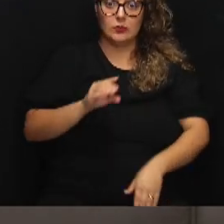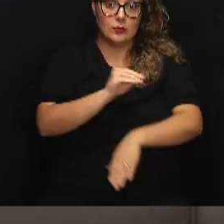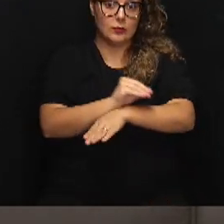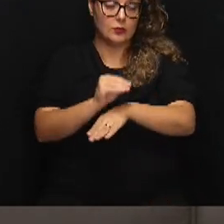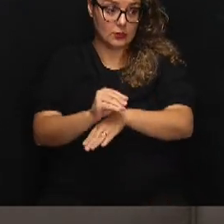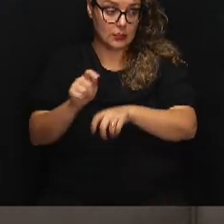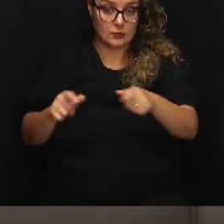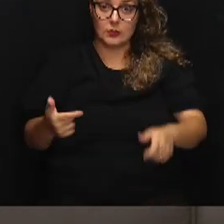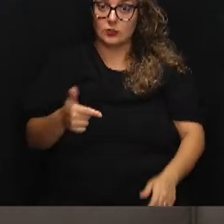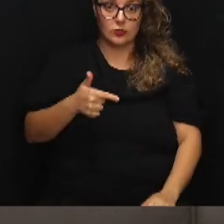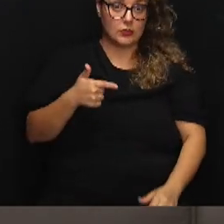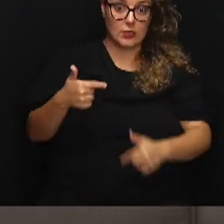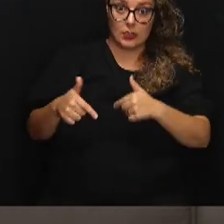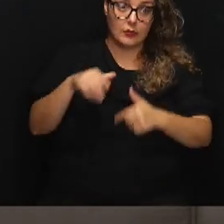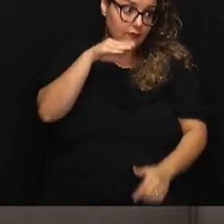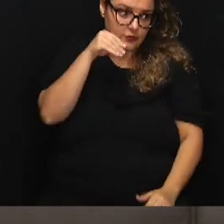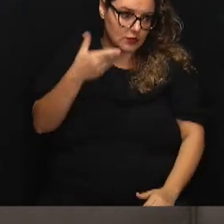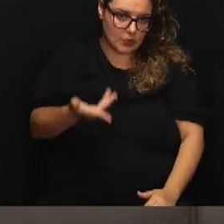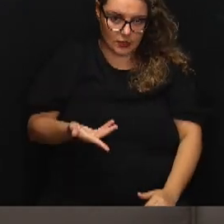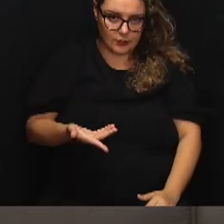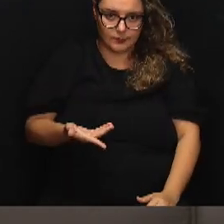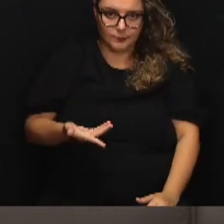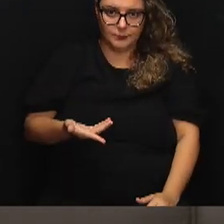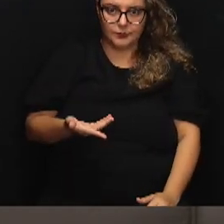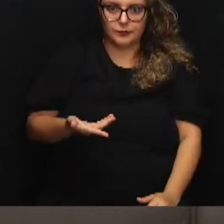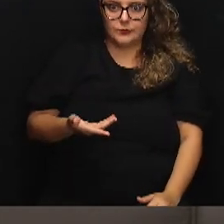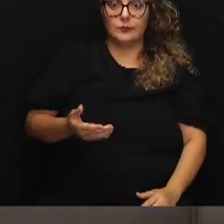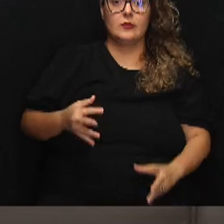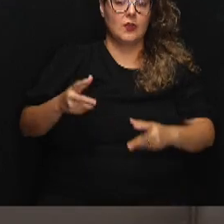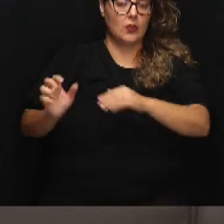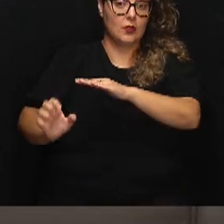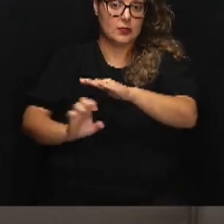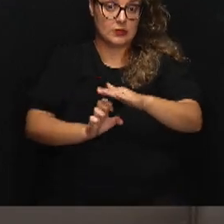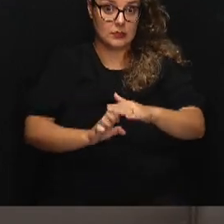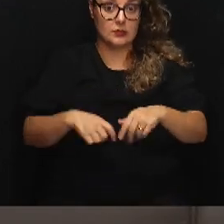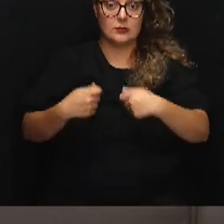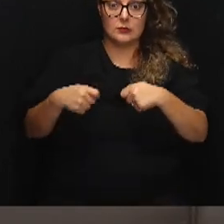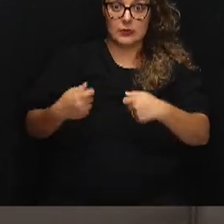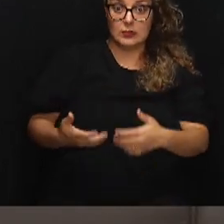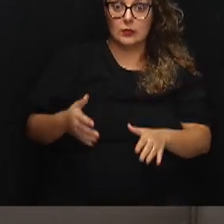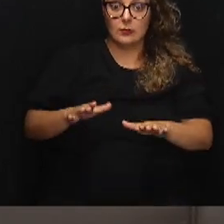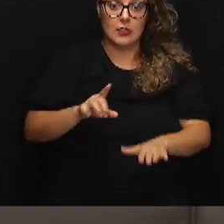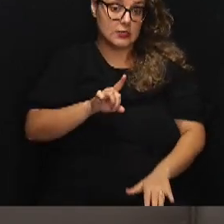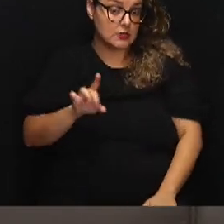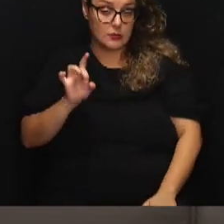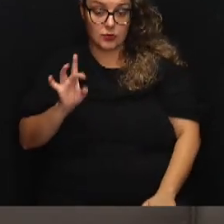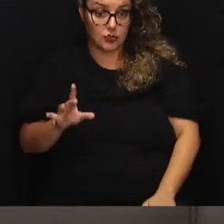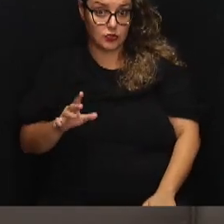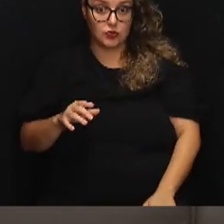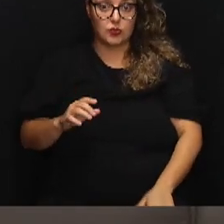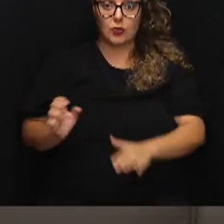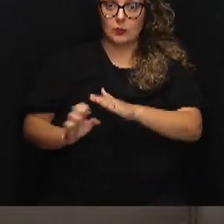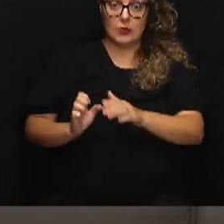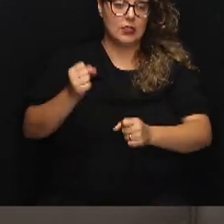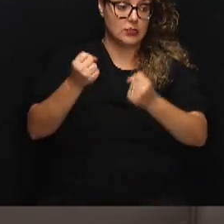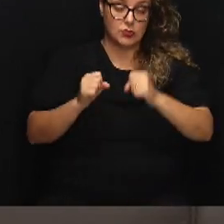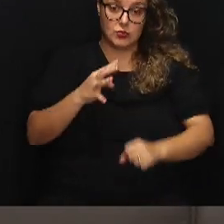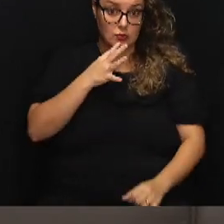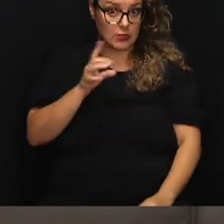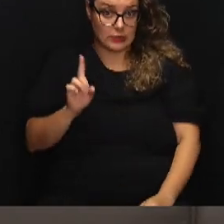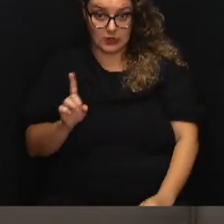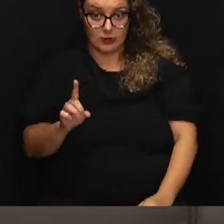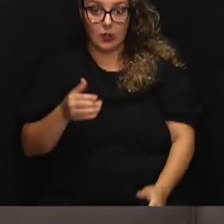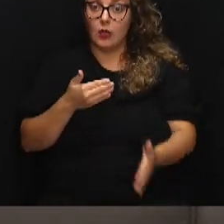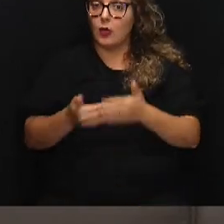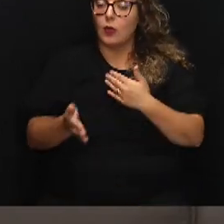obra. Então, todas as empresas estão precisando, mas não é só a empresa, a indústria que a gente conhece.